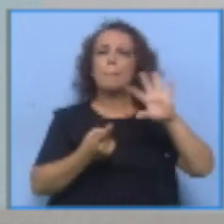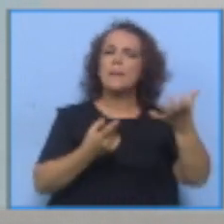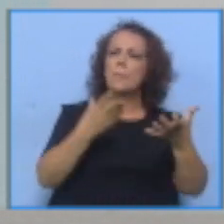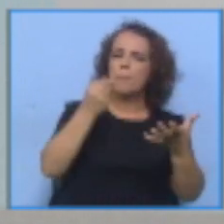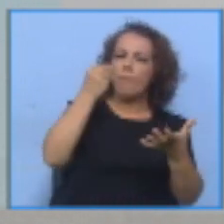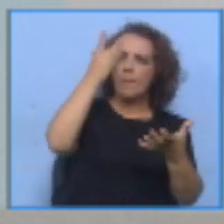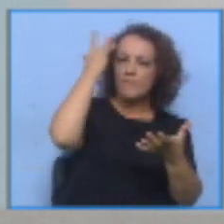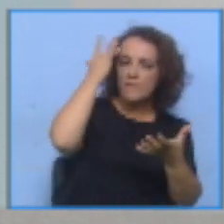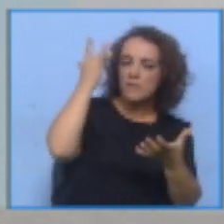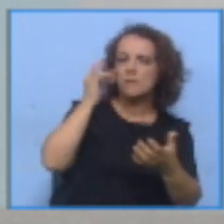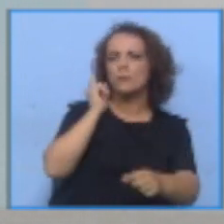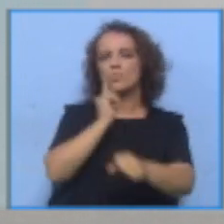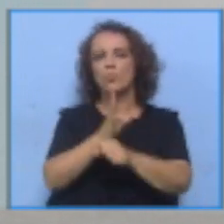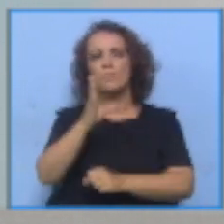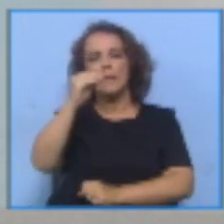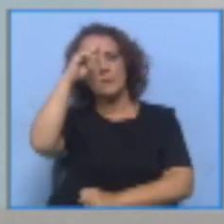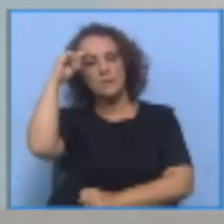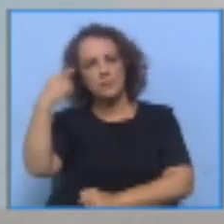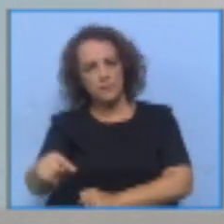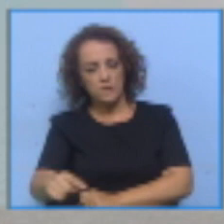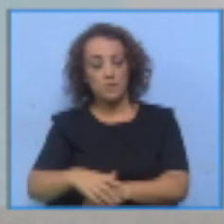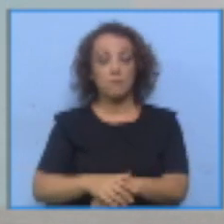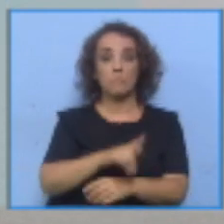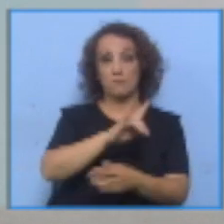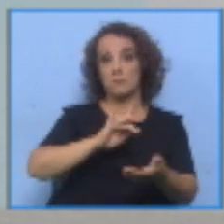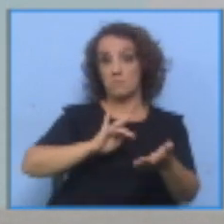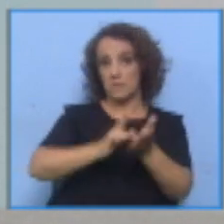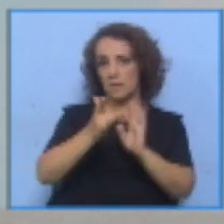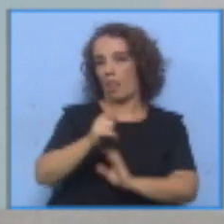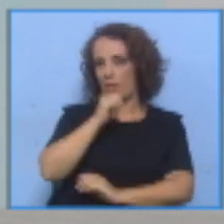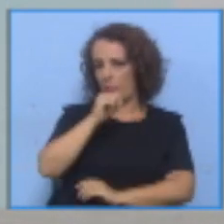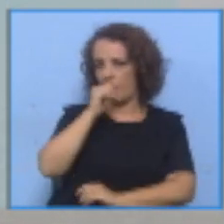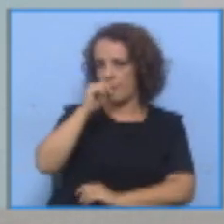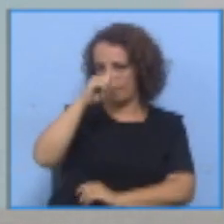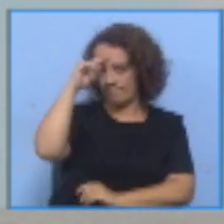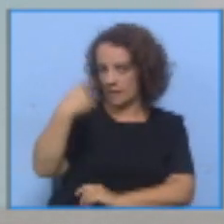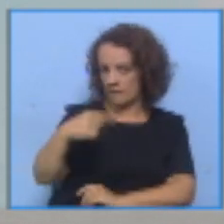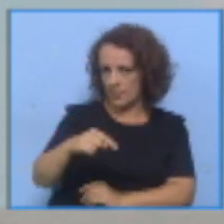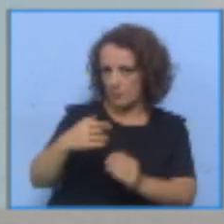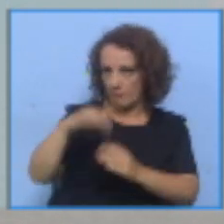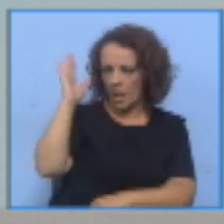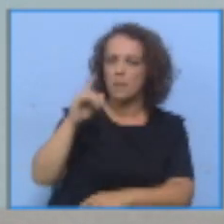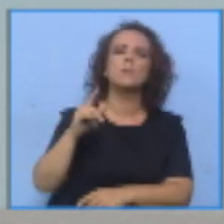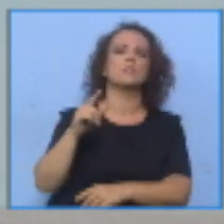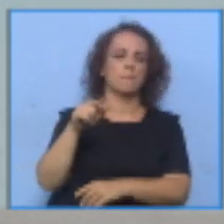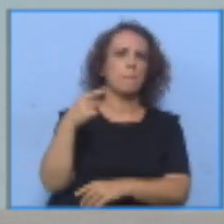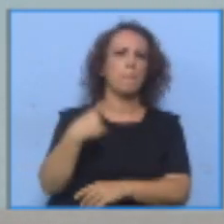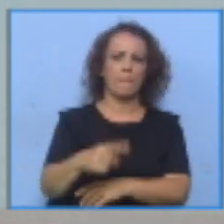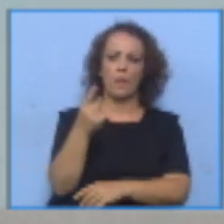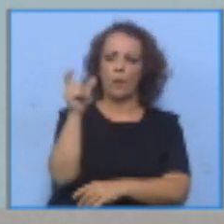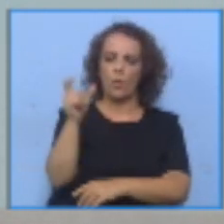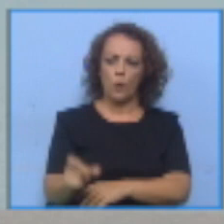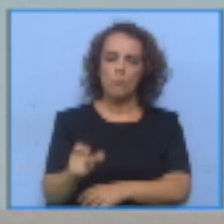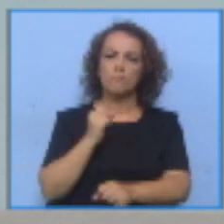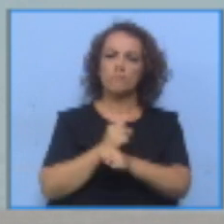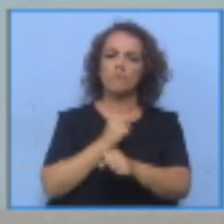noutros é mais difícil. No Brasil sempre foi bastante mais difícil. A Igreja também trabalha, eu tenho um companheiro aí comboniano que trabalhou,